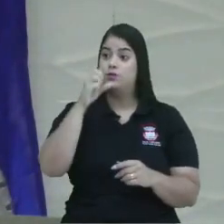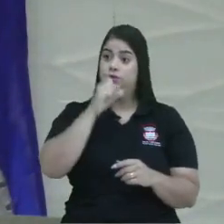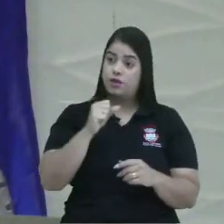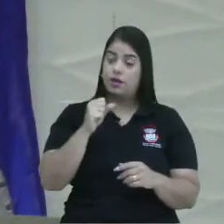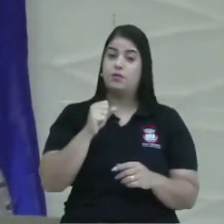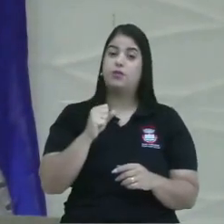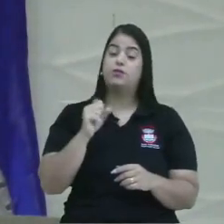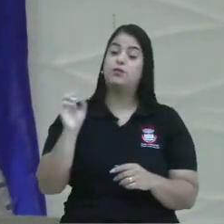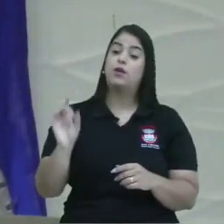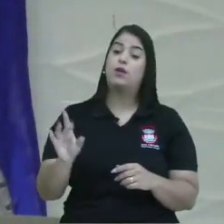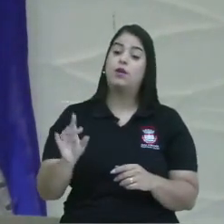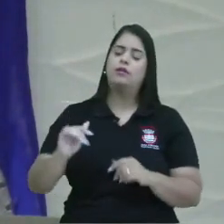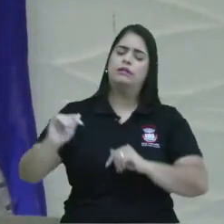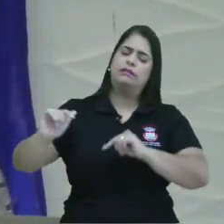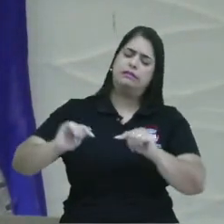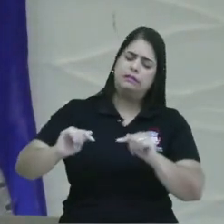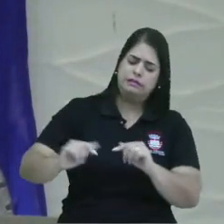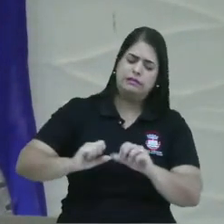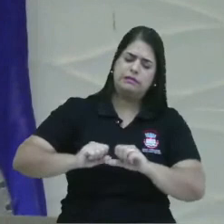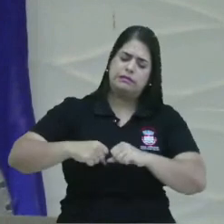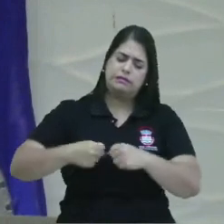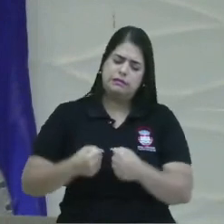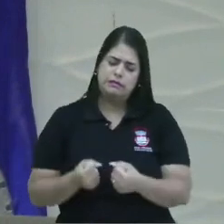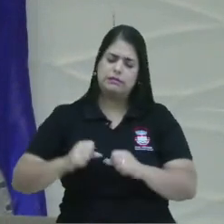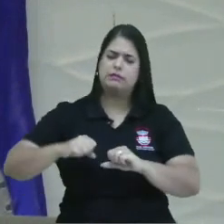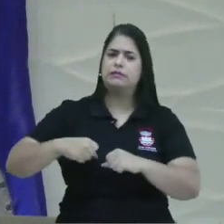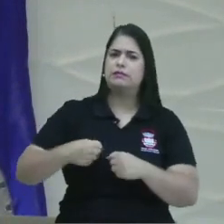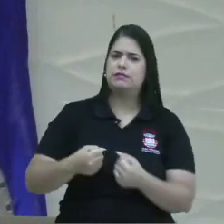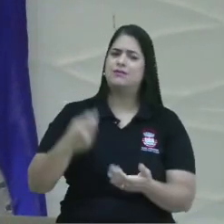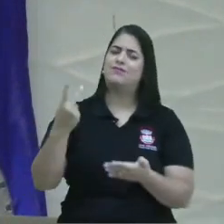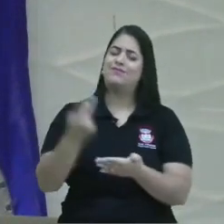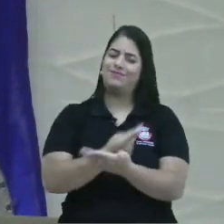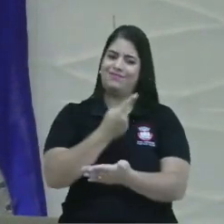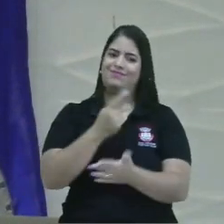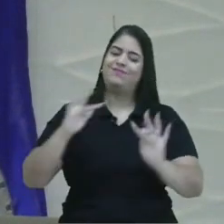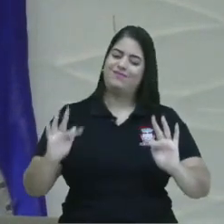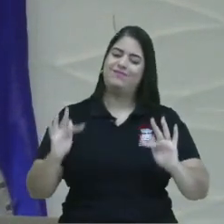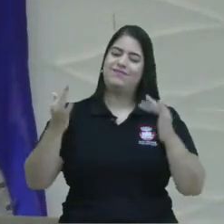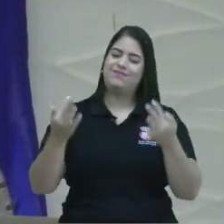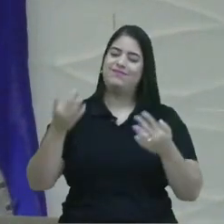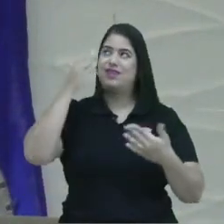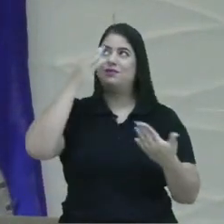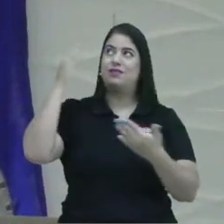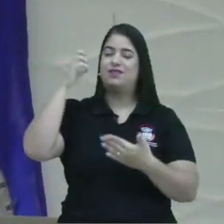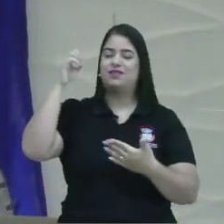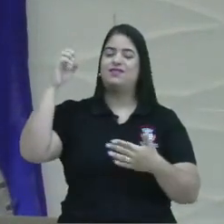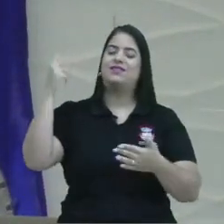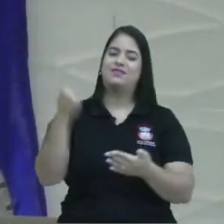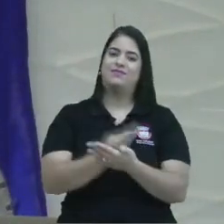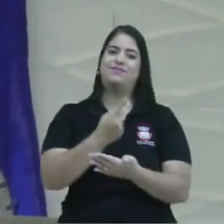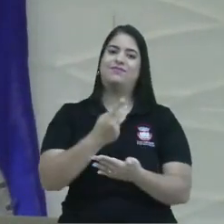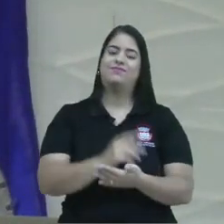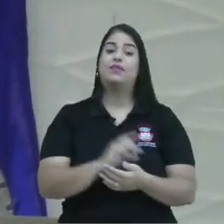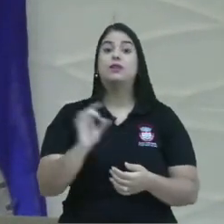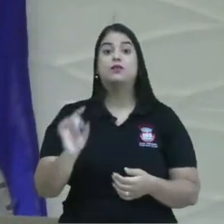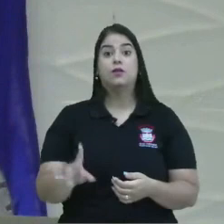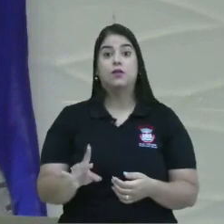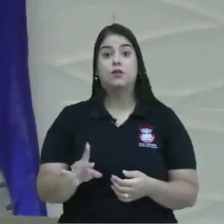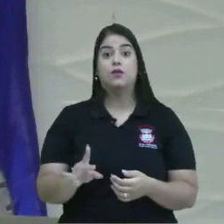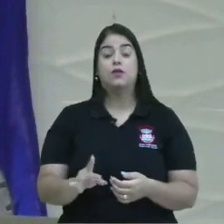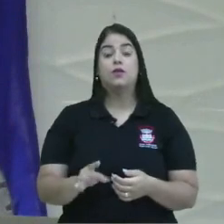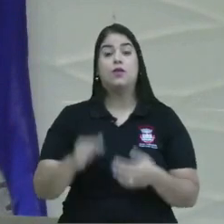todinho só trabalhando para que esse café da manhã acontecesse. E graças a Deus aconteceu. Eu quero só fazer